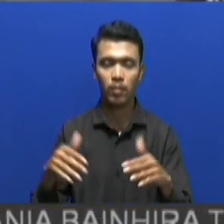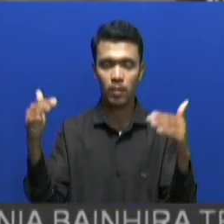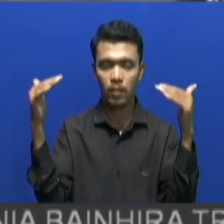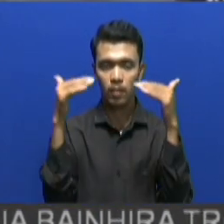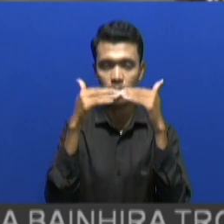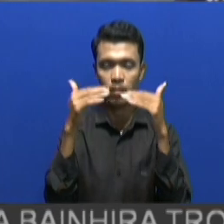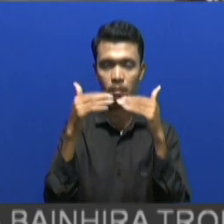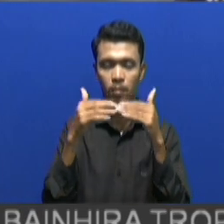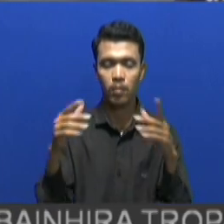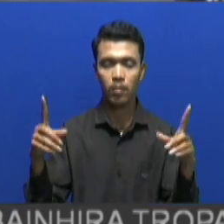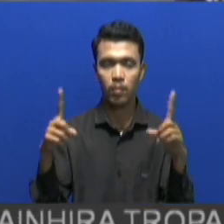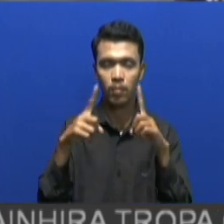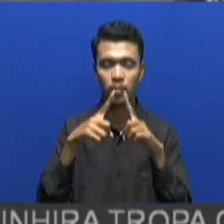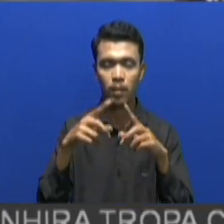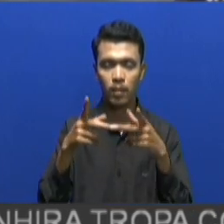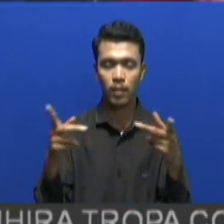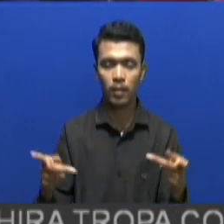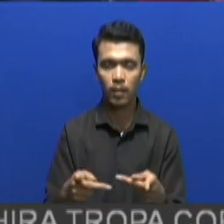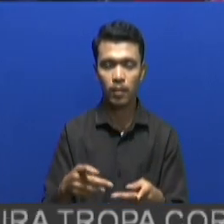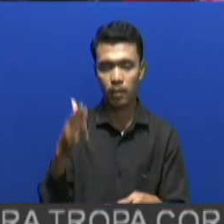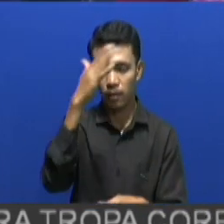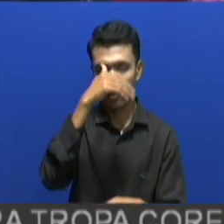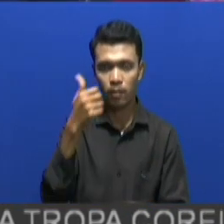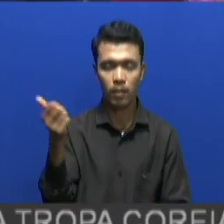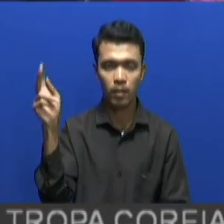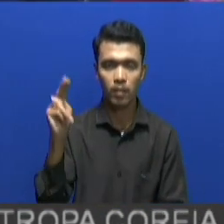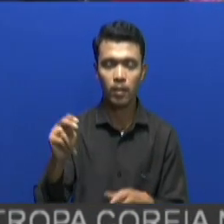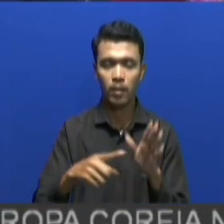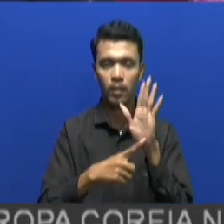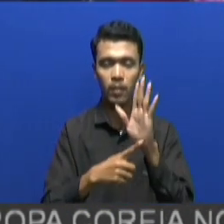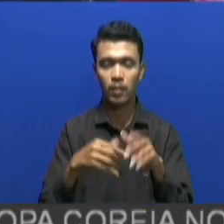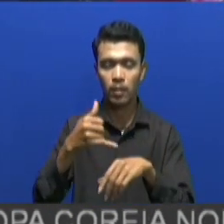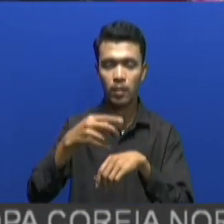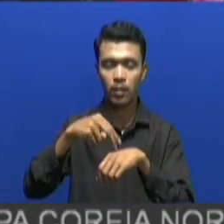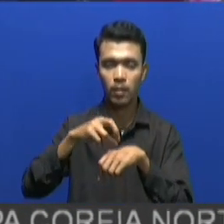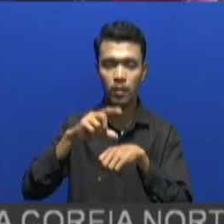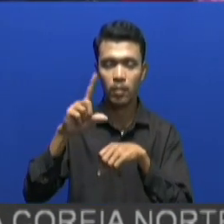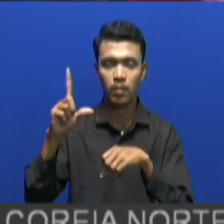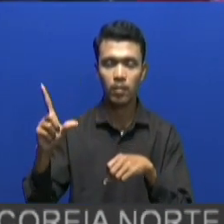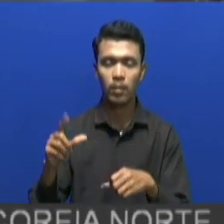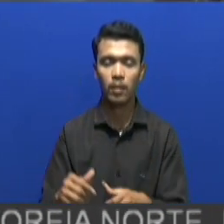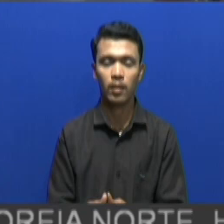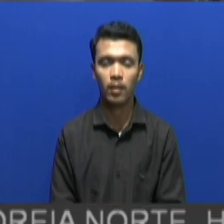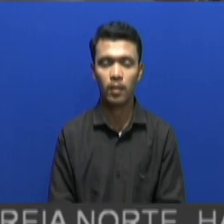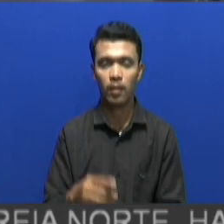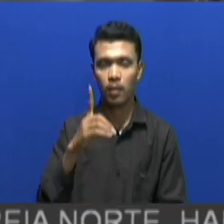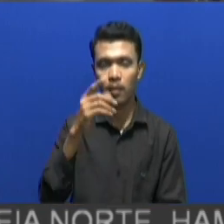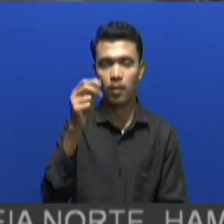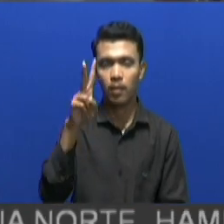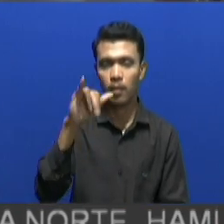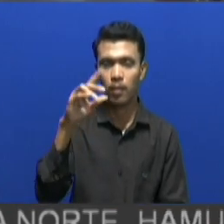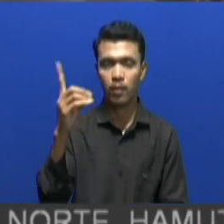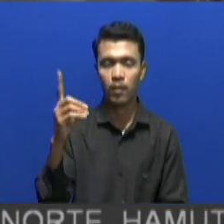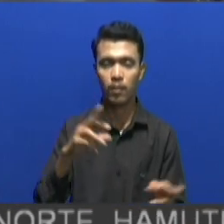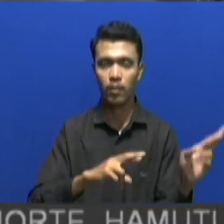Fórum Investimento ba área turismo ninha. Representante International Finance Corporation, David Fredman,